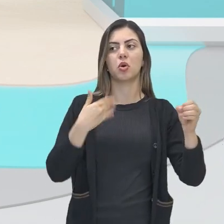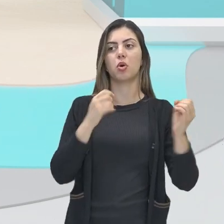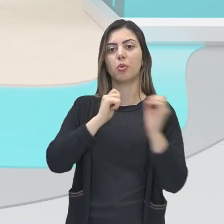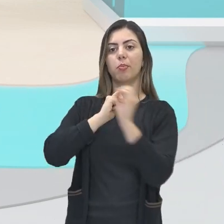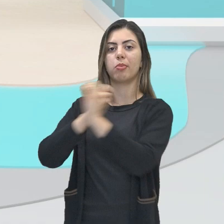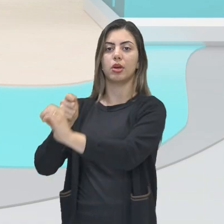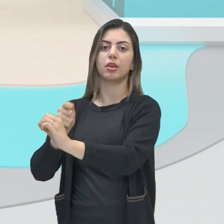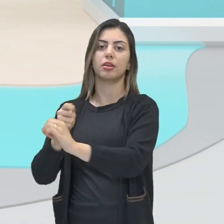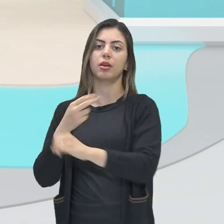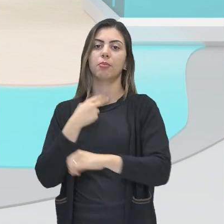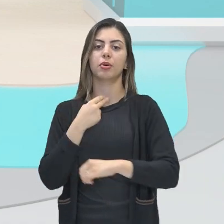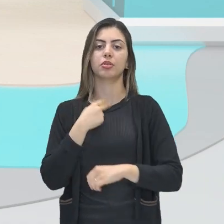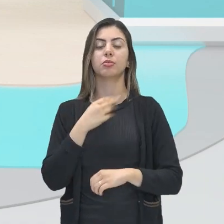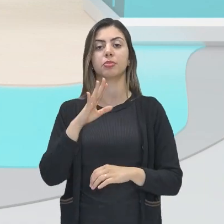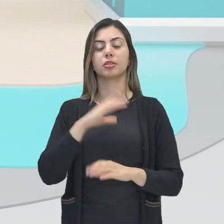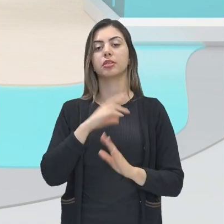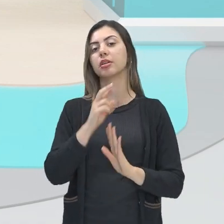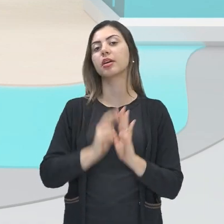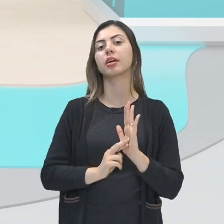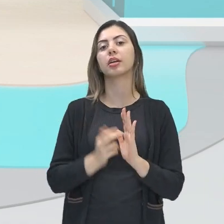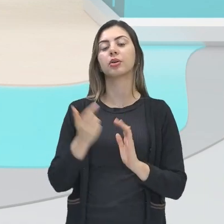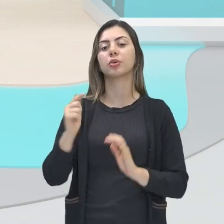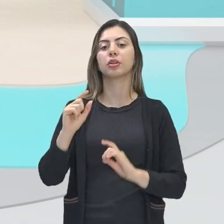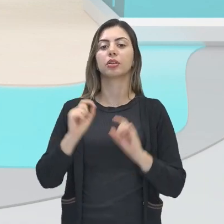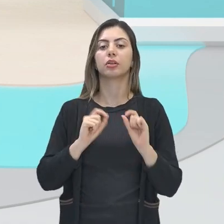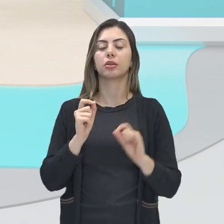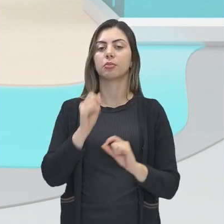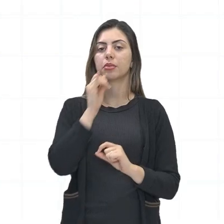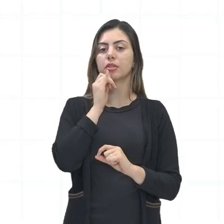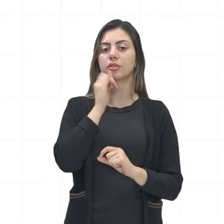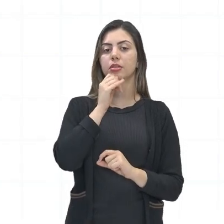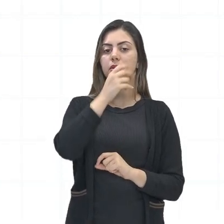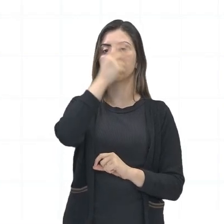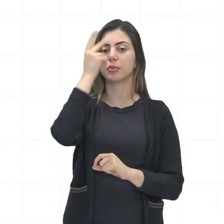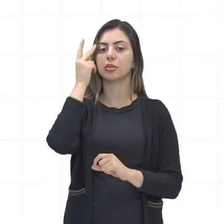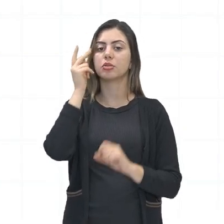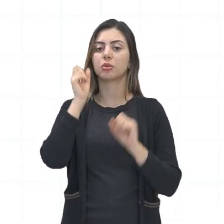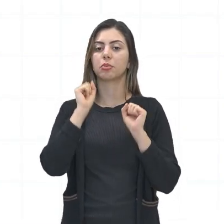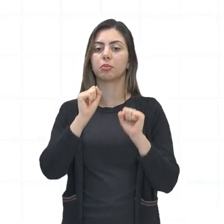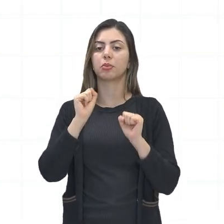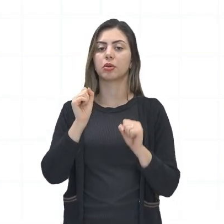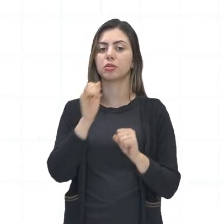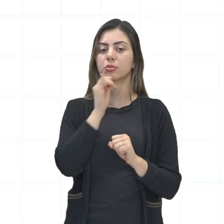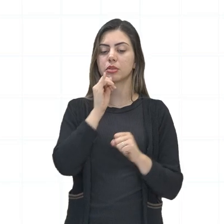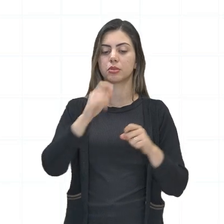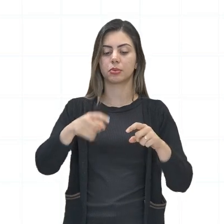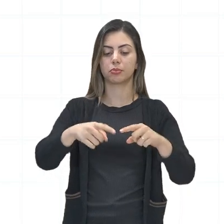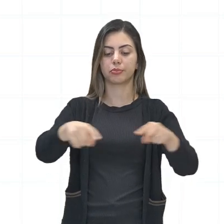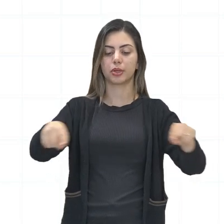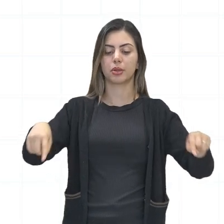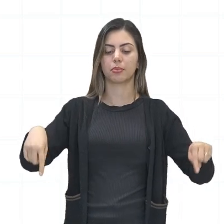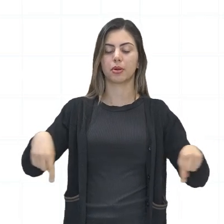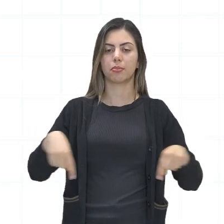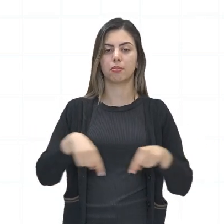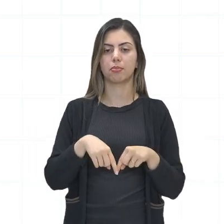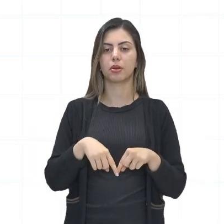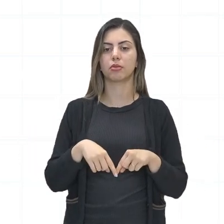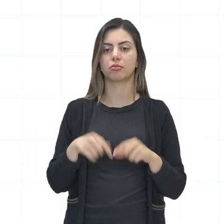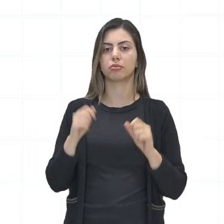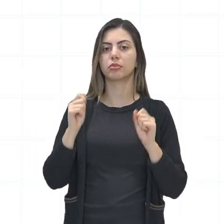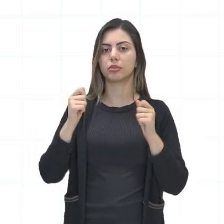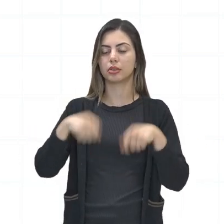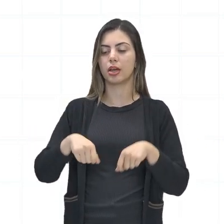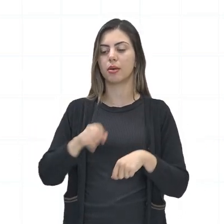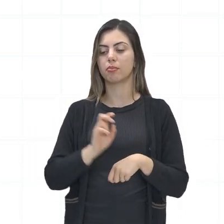regra dizia assim: o jogador pode sair da quadra para rebater pelos portões de saída antes que a bola quique 2 vezes